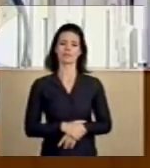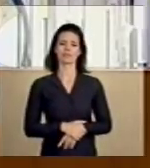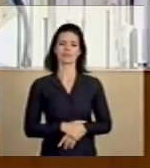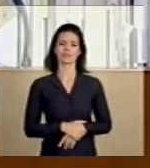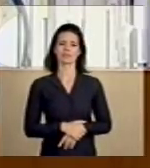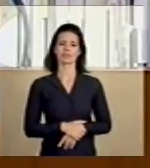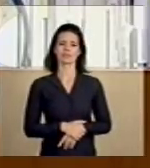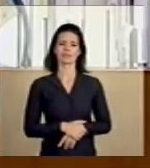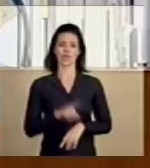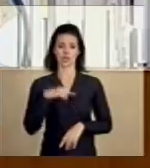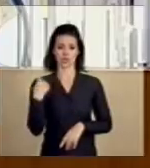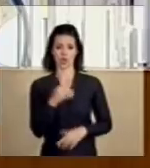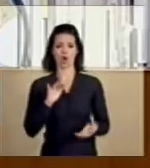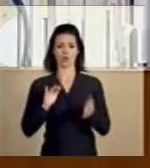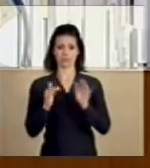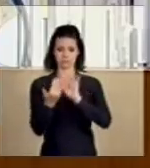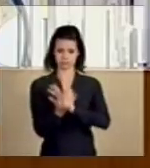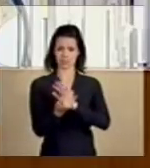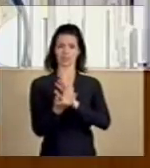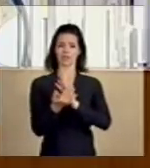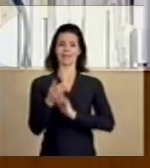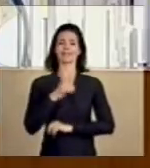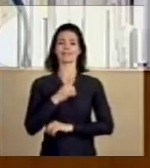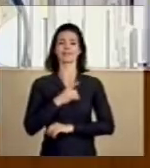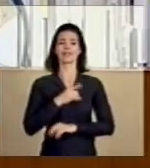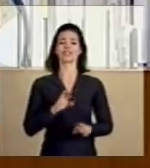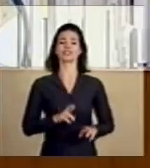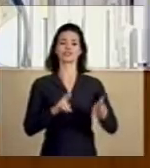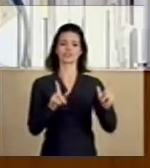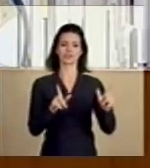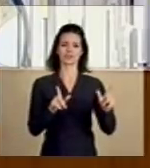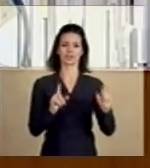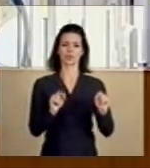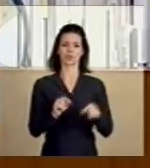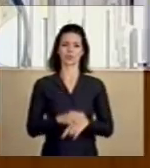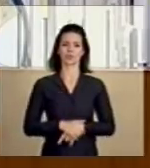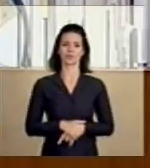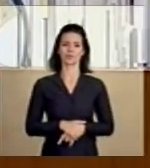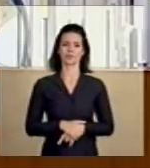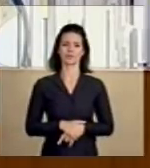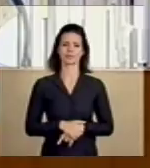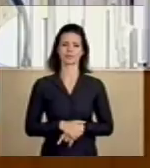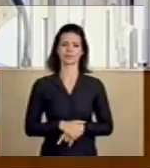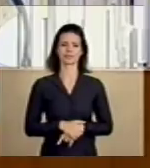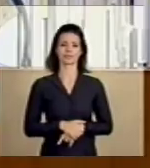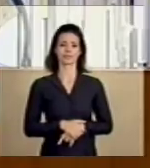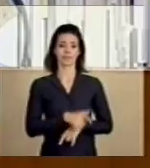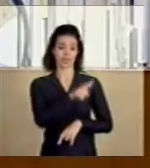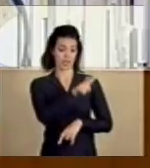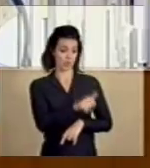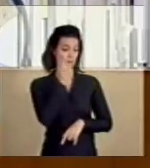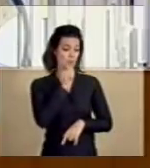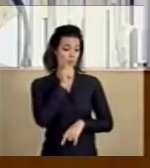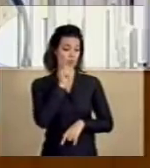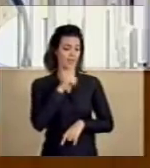nós, homossexuais ou transgêneros, às vezes temos, ou numa boa parte tem. É que a senhora conta com o apoio da sua família